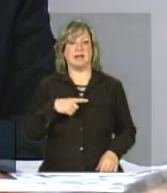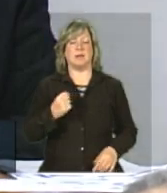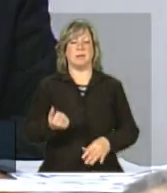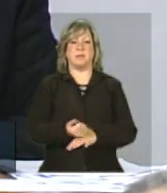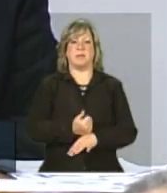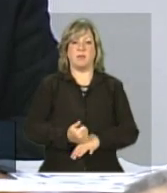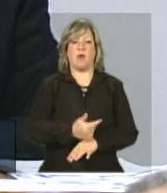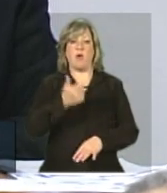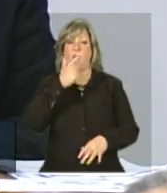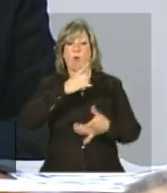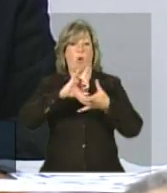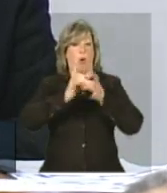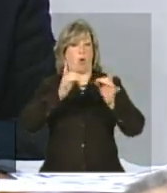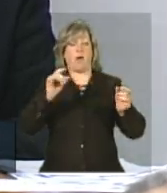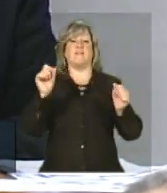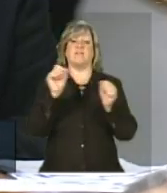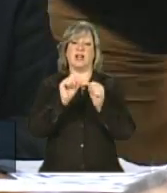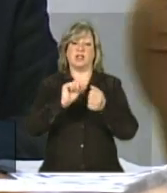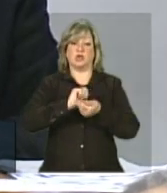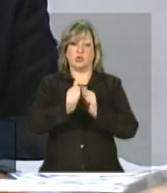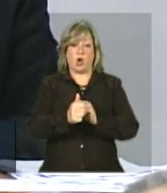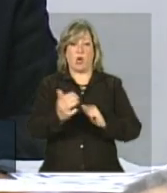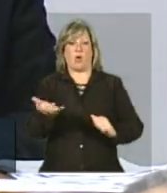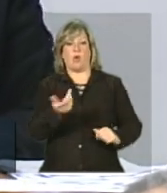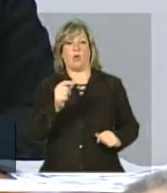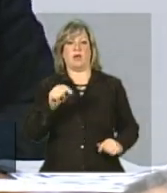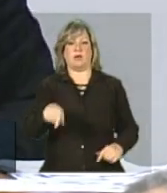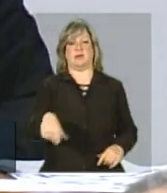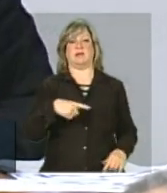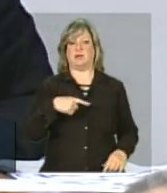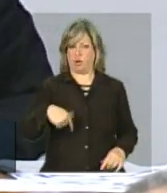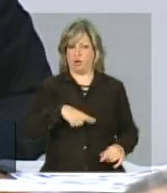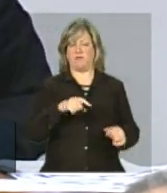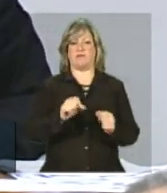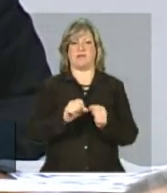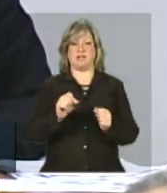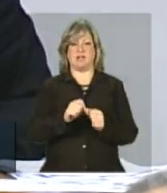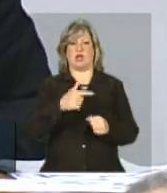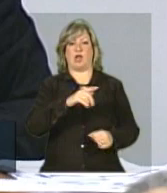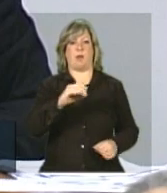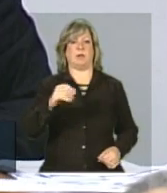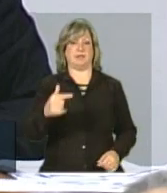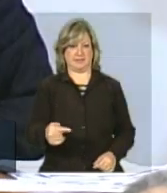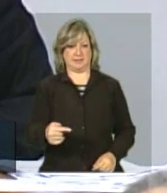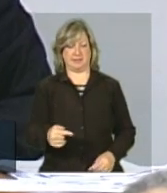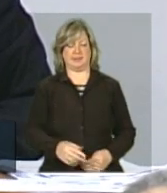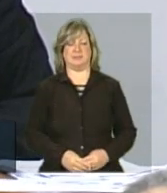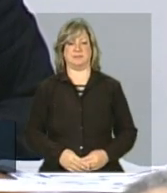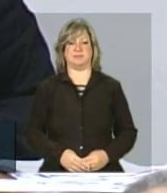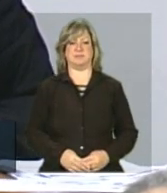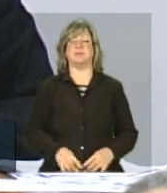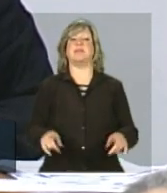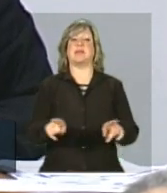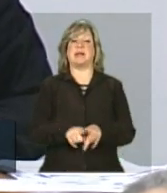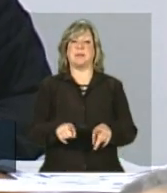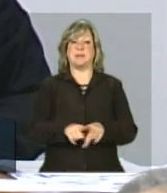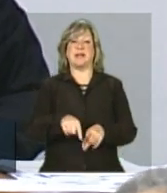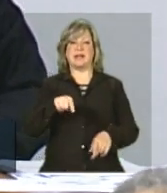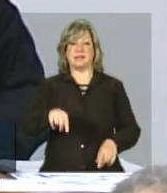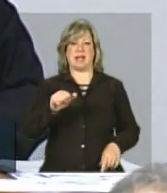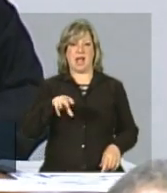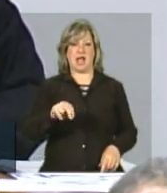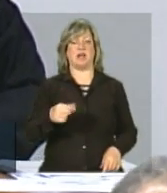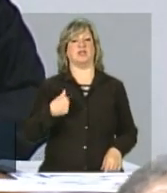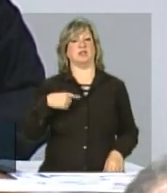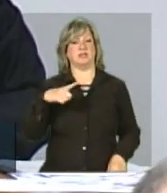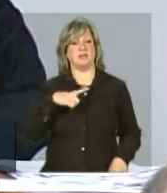viabilizar o sonho olímpico, era realizar Jogos extraordinários, que é o que fizemos em 2007. Ainda, nesse ano, tive o